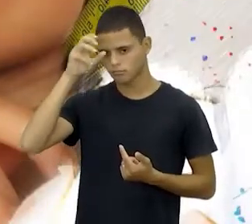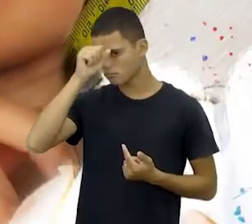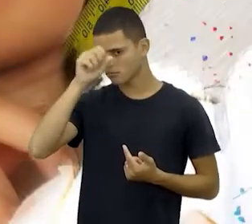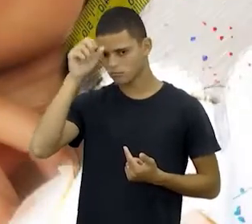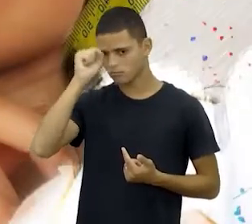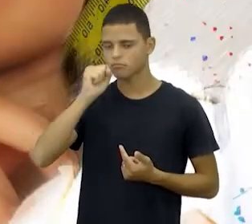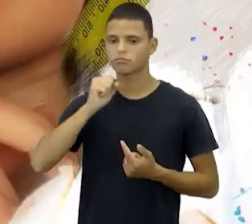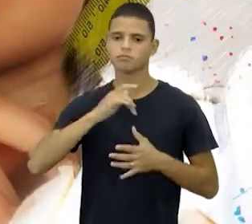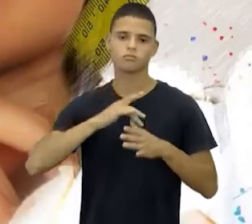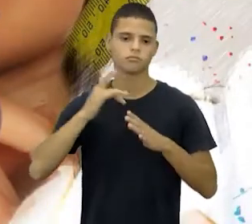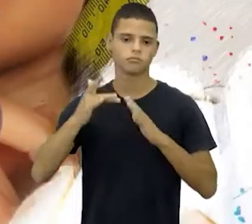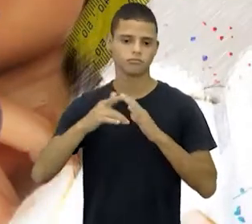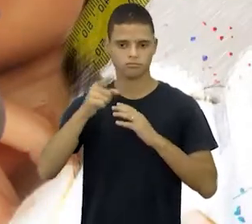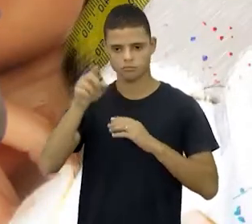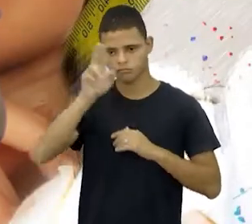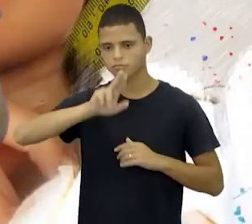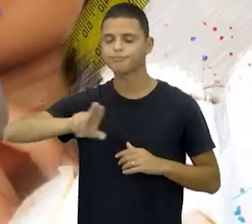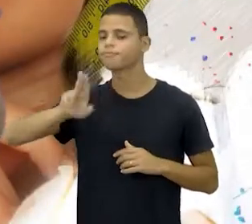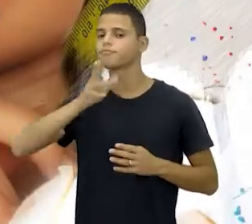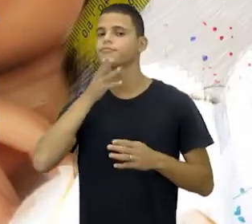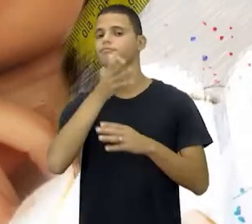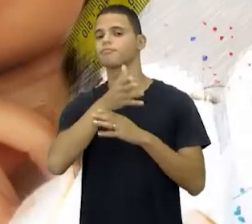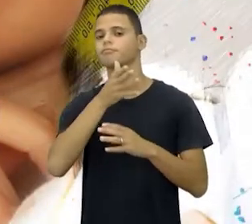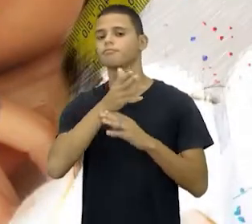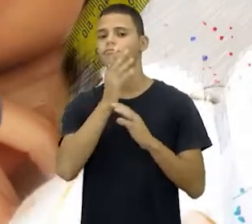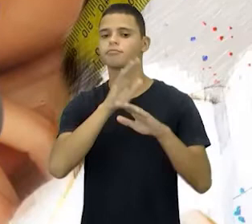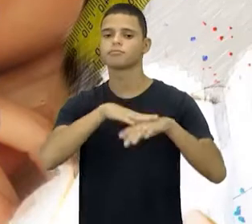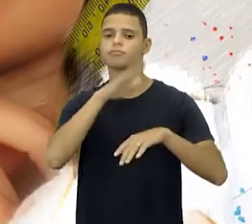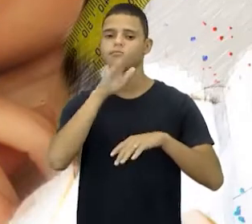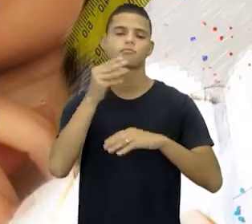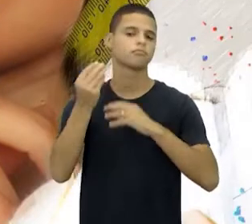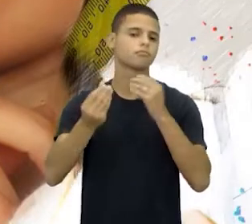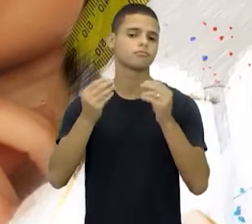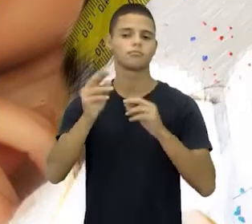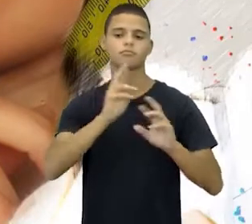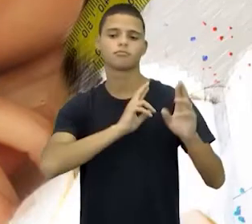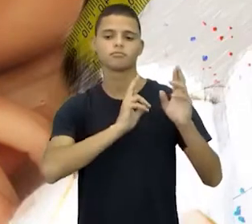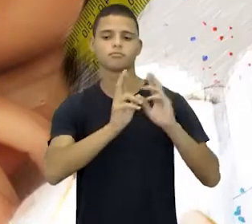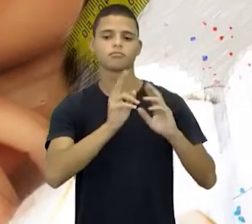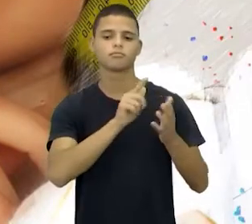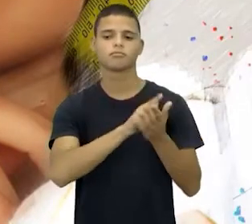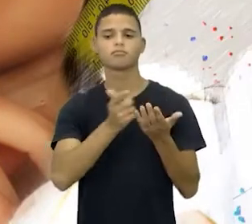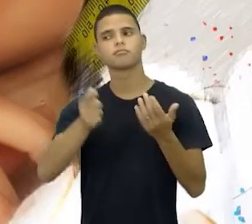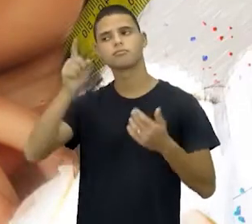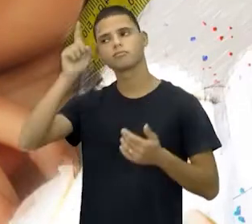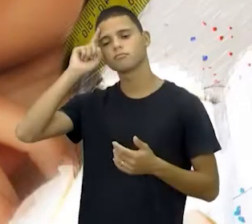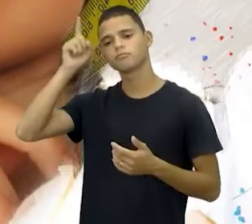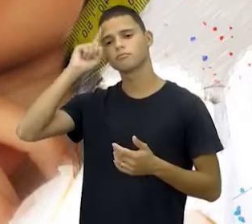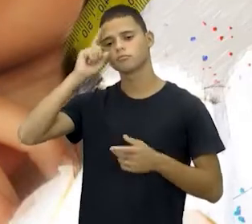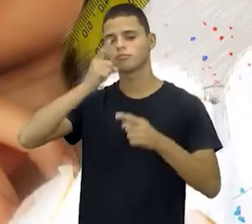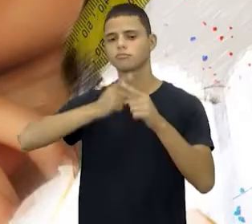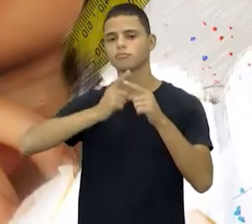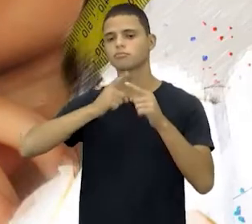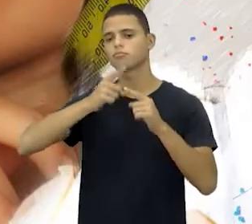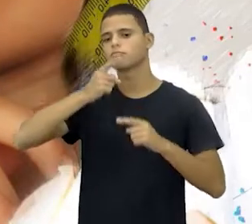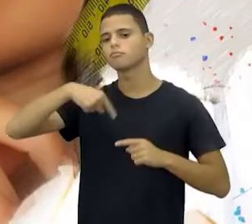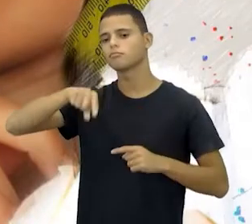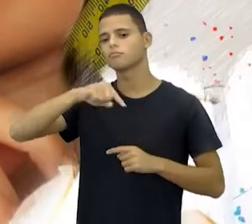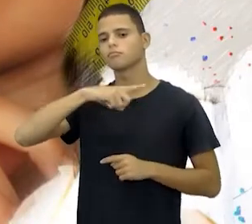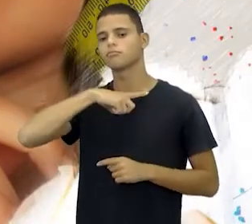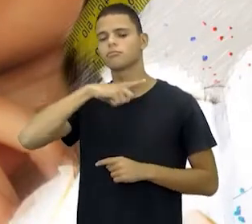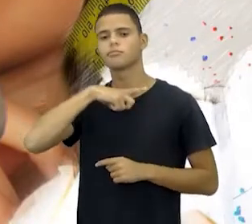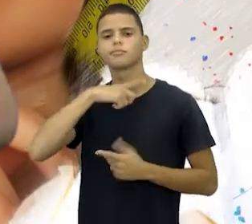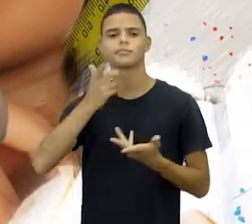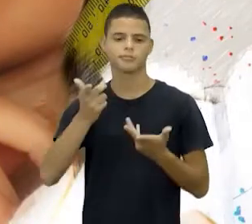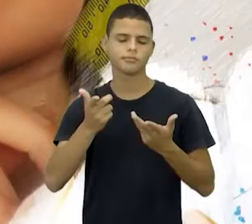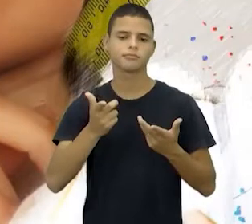redes sociais você, estudante, utiliza, né? Como que ela se relaciona com o seu cotidiano e por que a gente tem, como que a gente tem aí